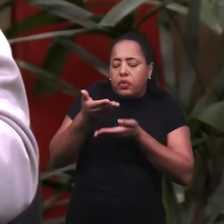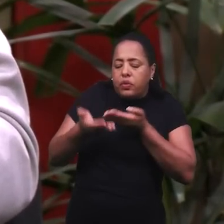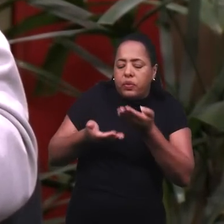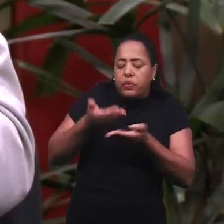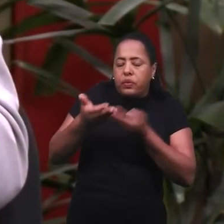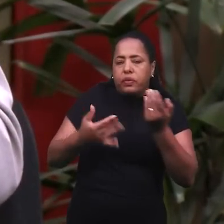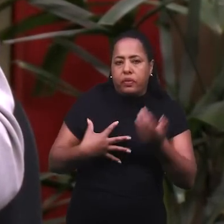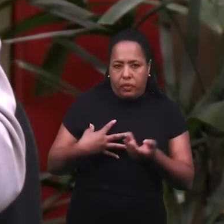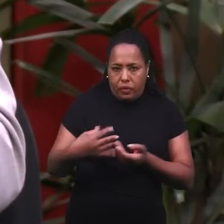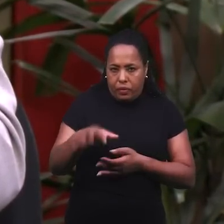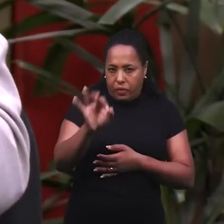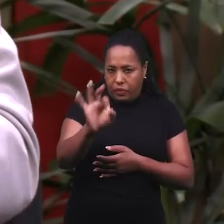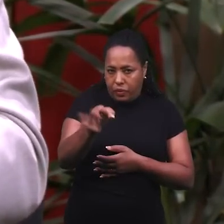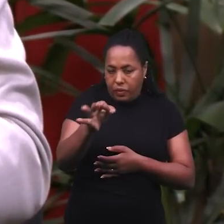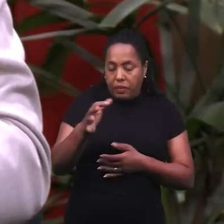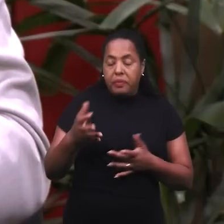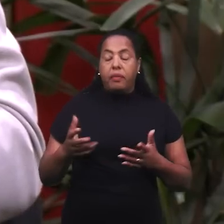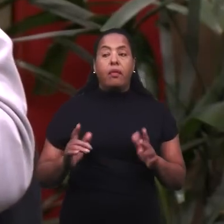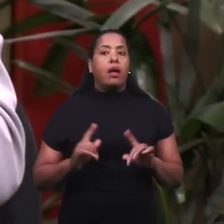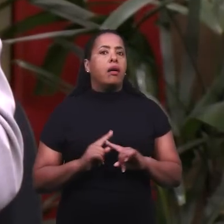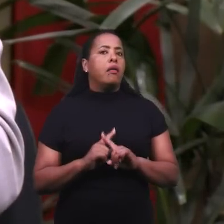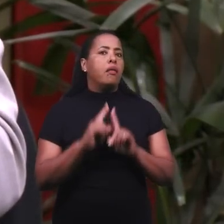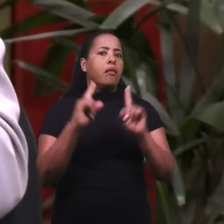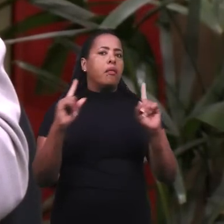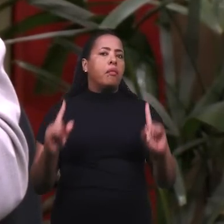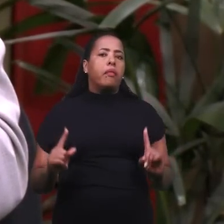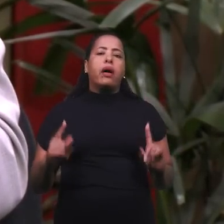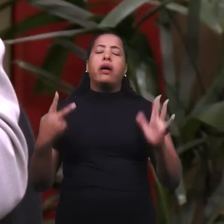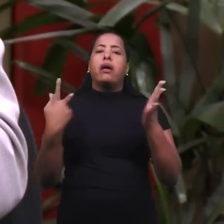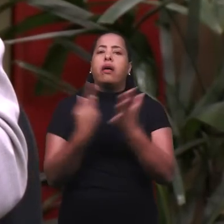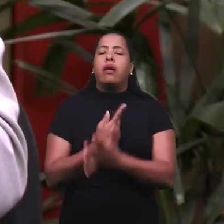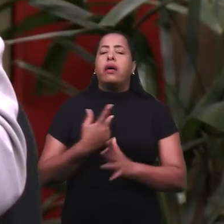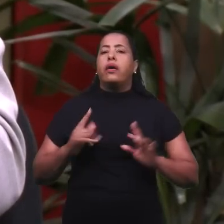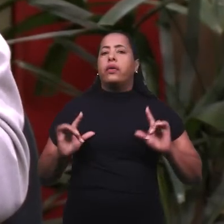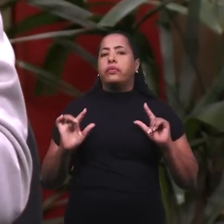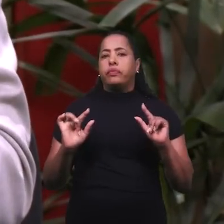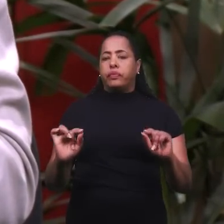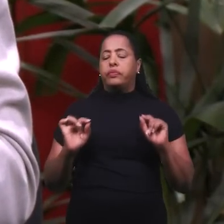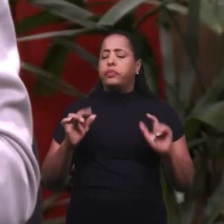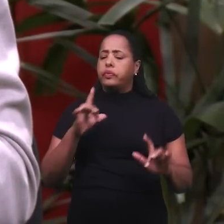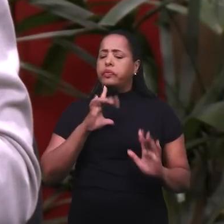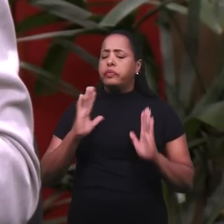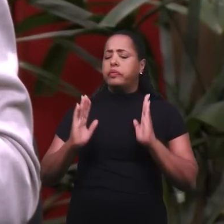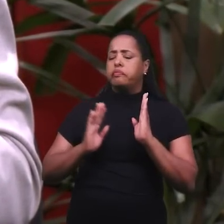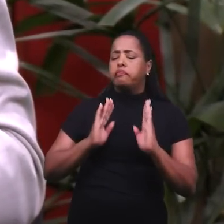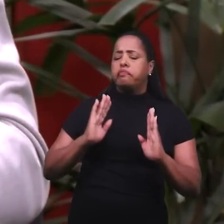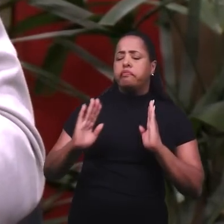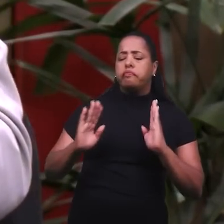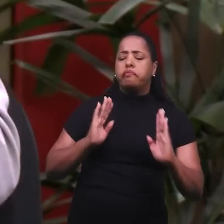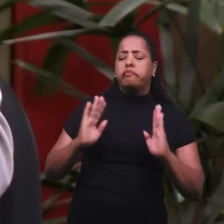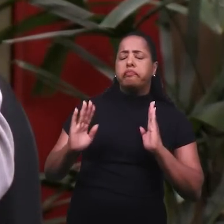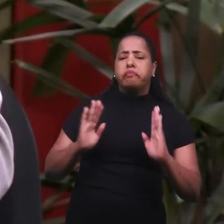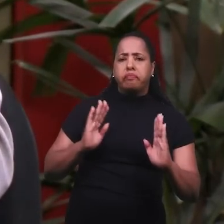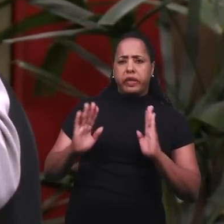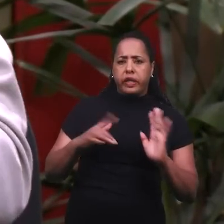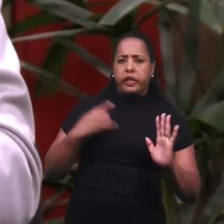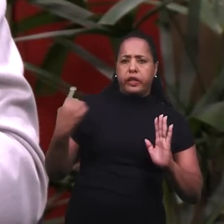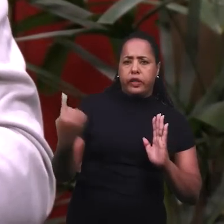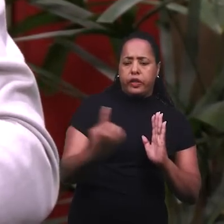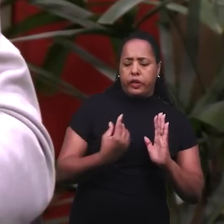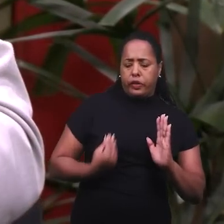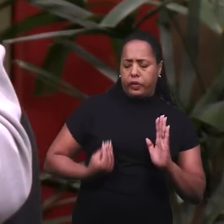cuidar dos seus filhos. Mas chega um momento em que essa composição,